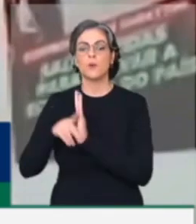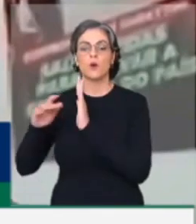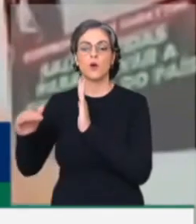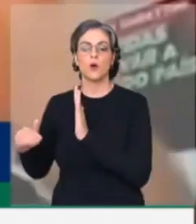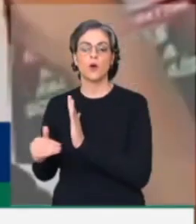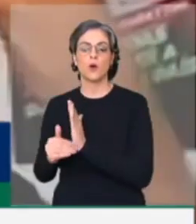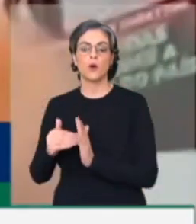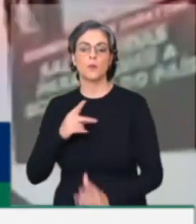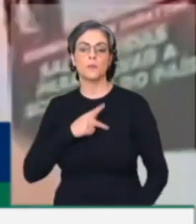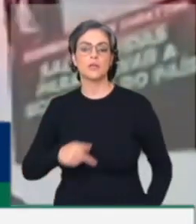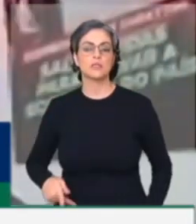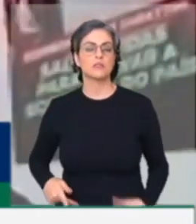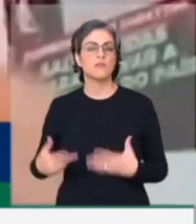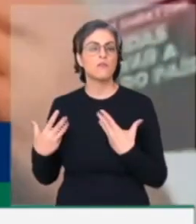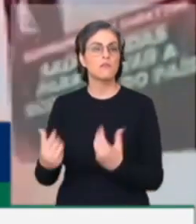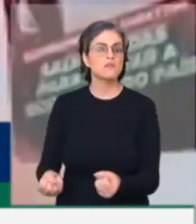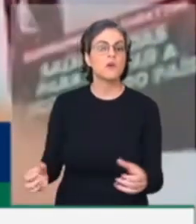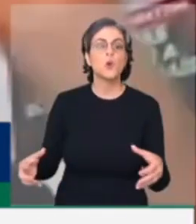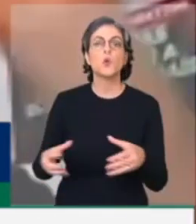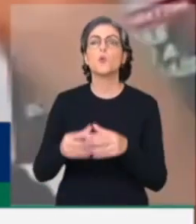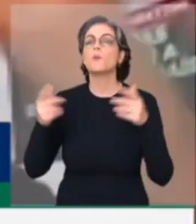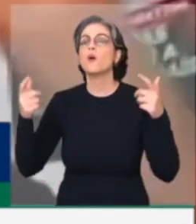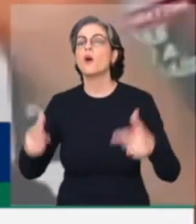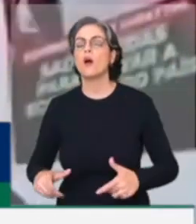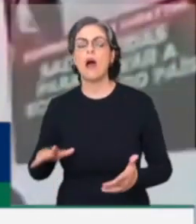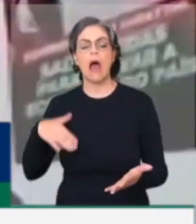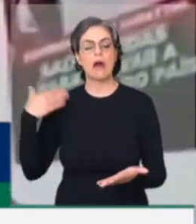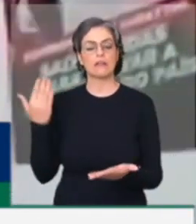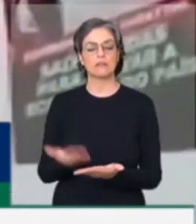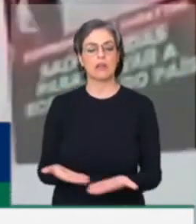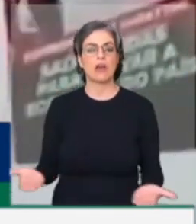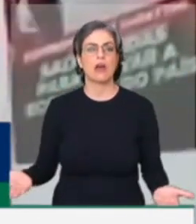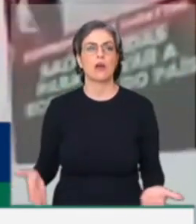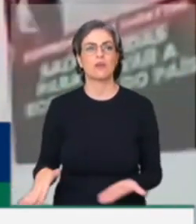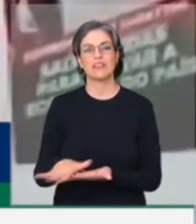o presidente da República, até agora não apresentou um único resultado?